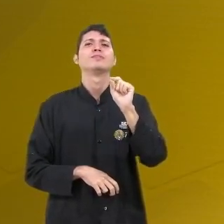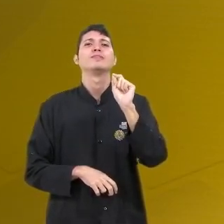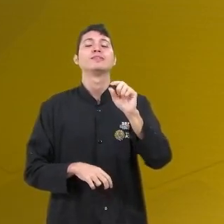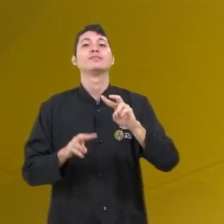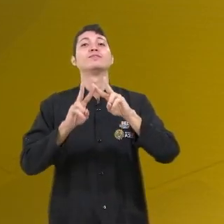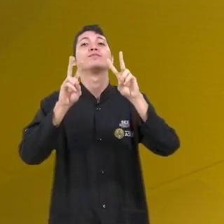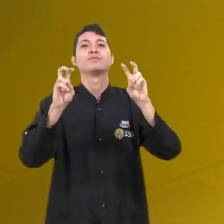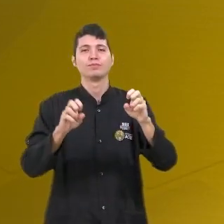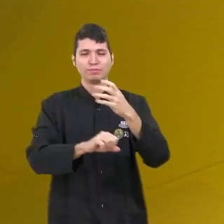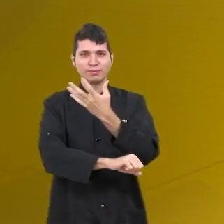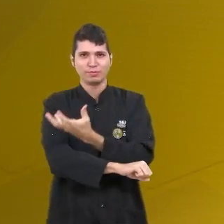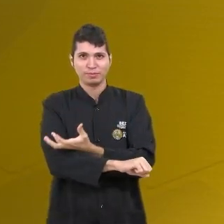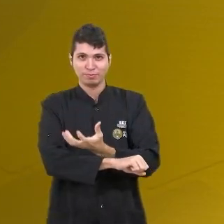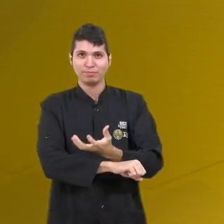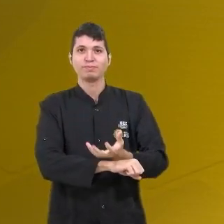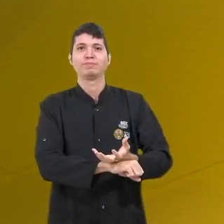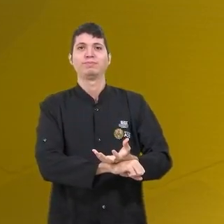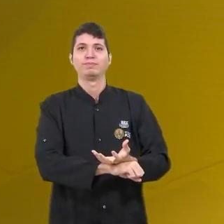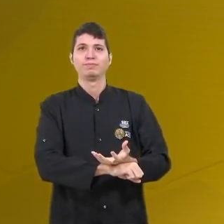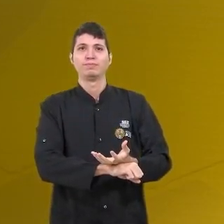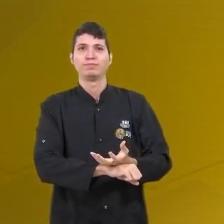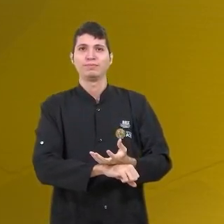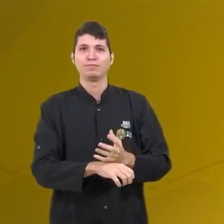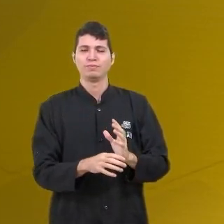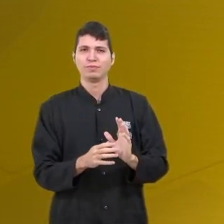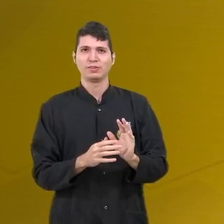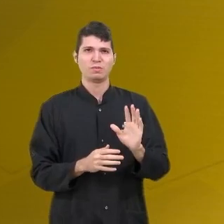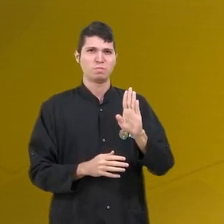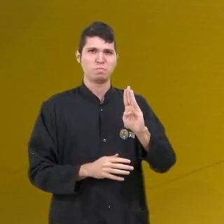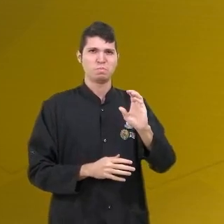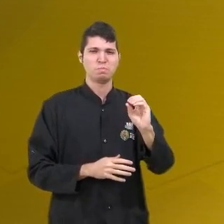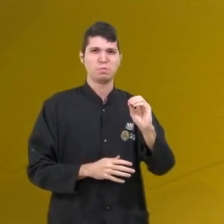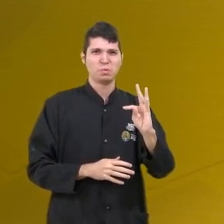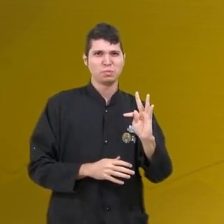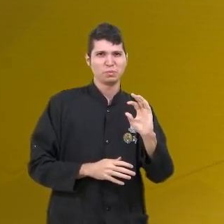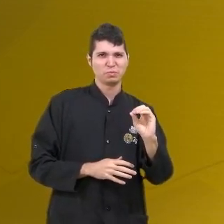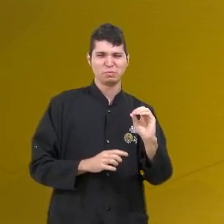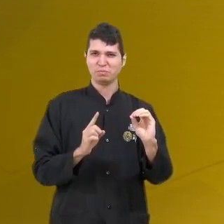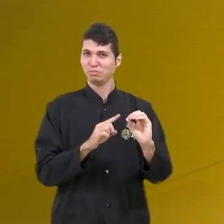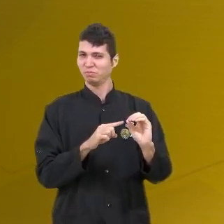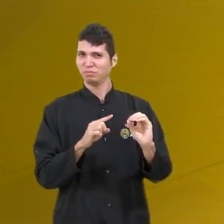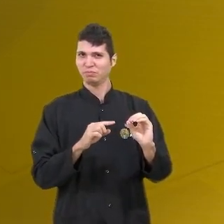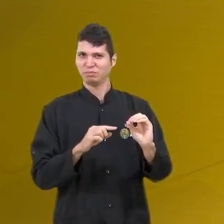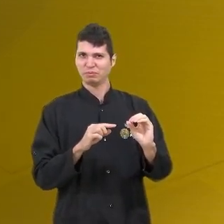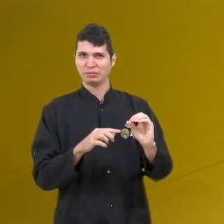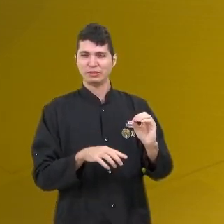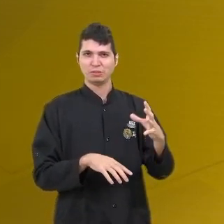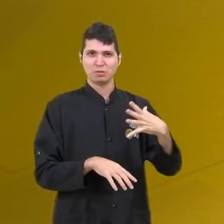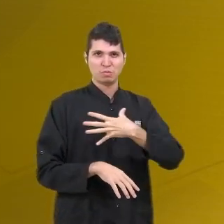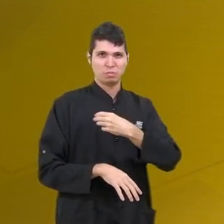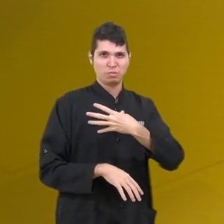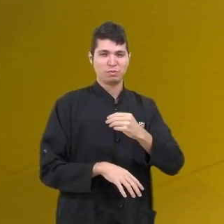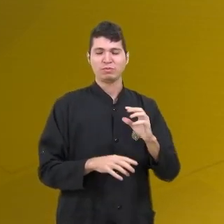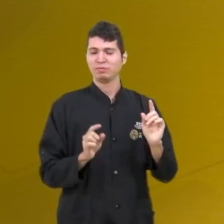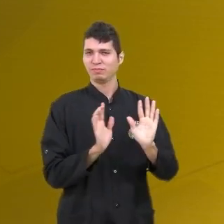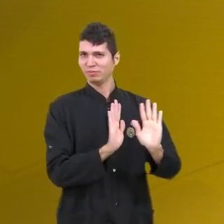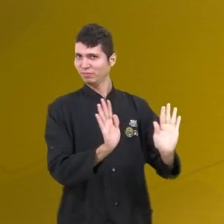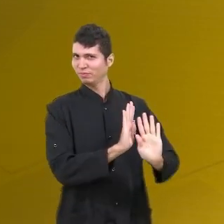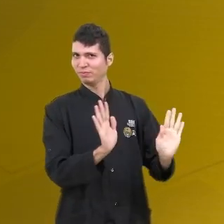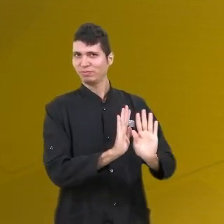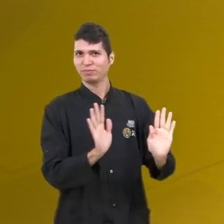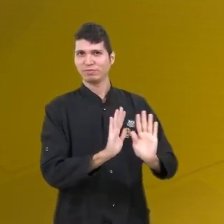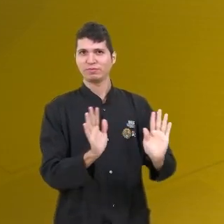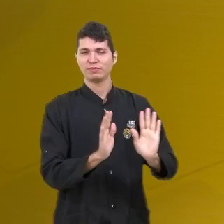as plantas, ok? Ninguém vai estudar boto, não. Boto é mamífero e aí mamífero é outro assunto. São os